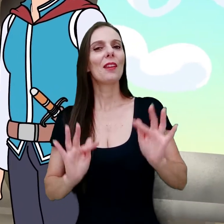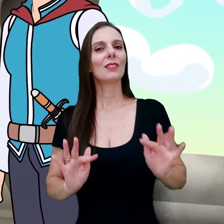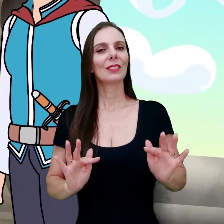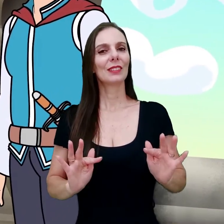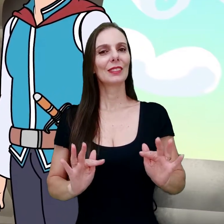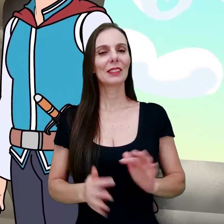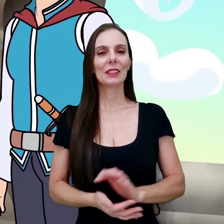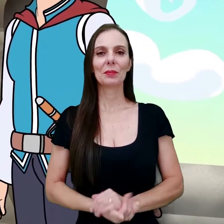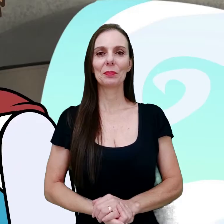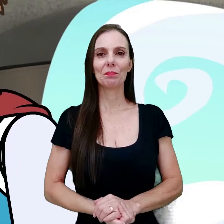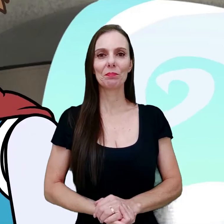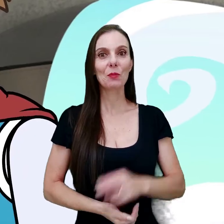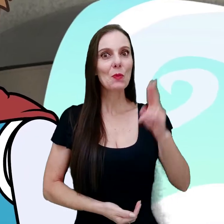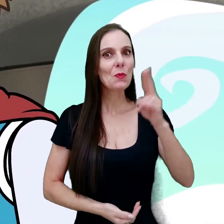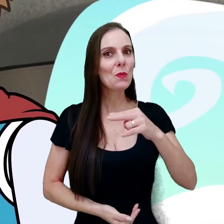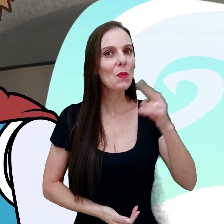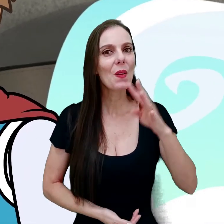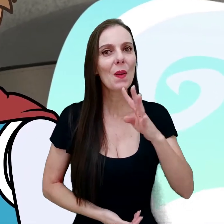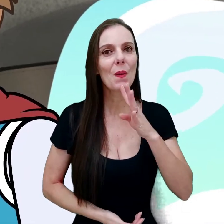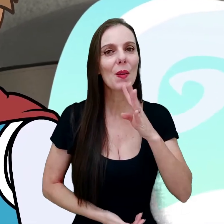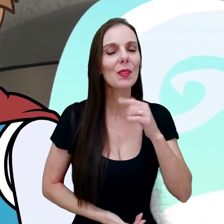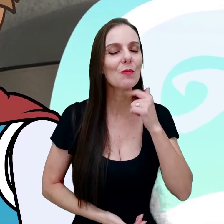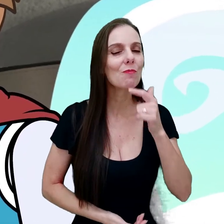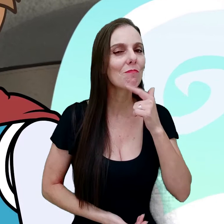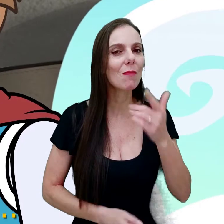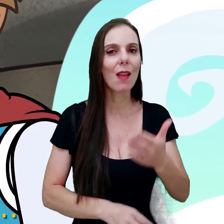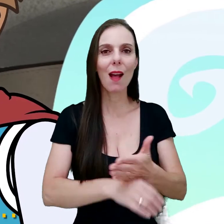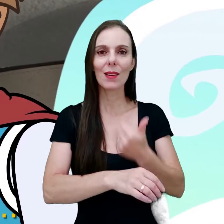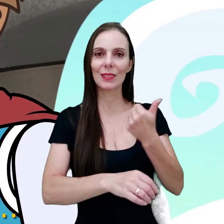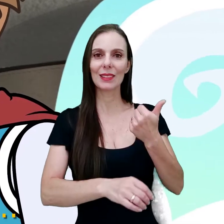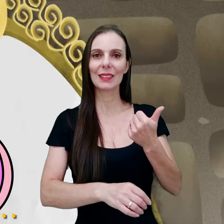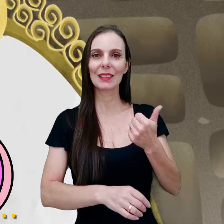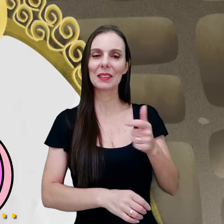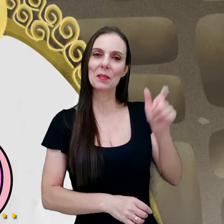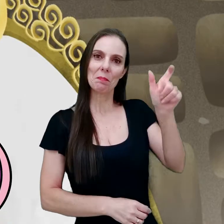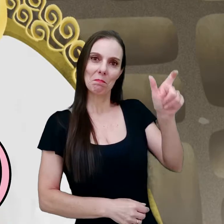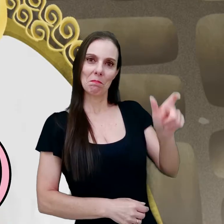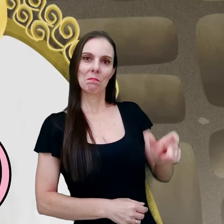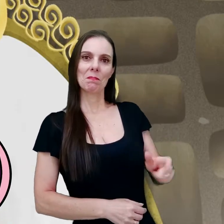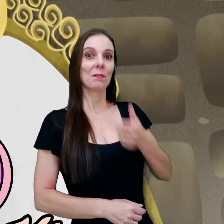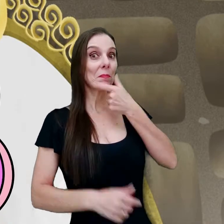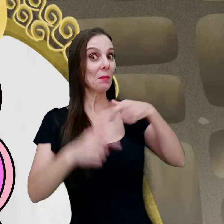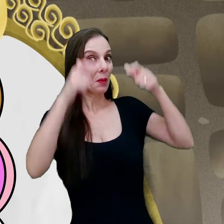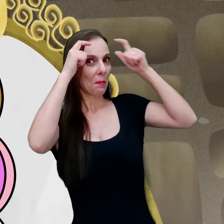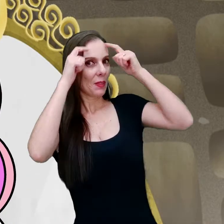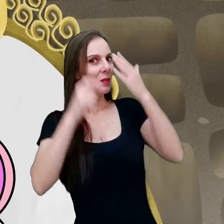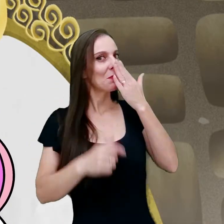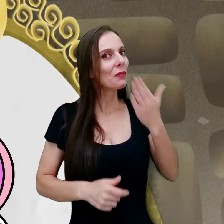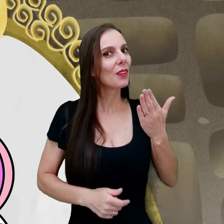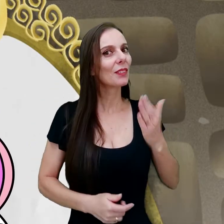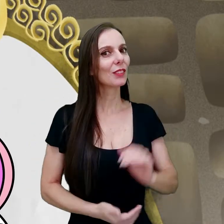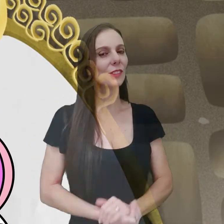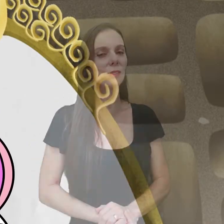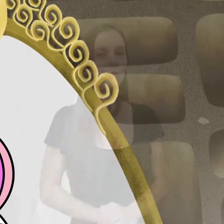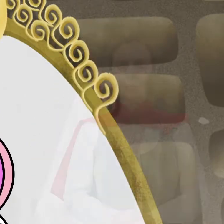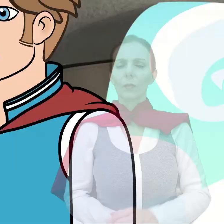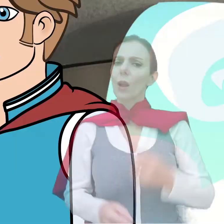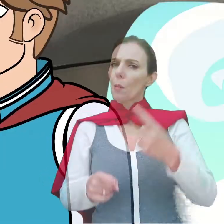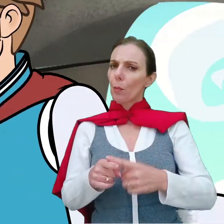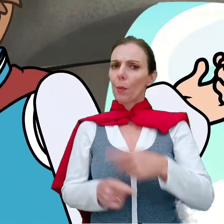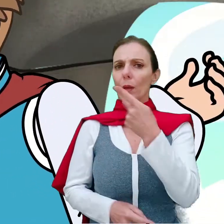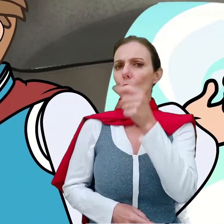estava extremamente feliz. Ela nunca tinha conhecido alguém antes. E ali ele estava, em sua